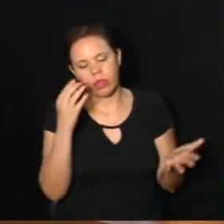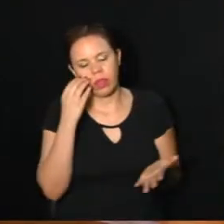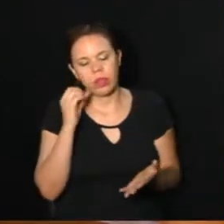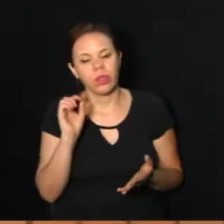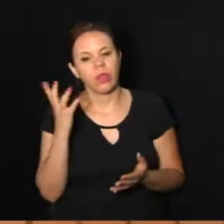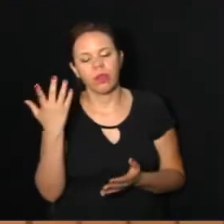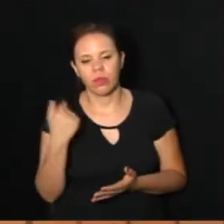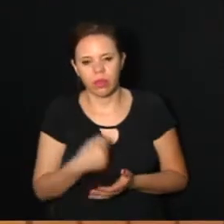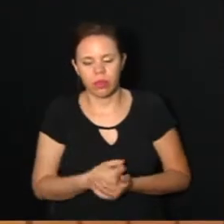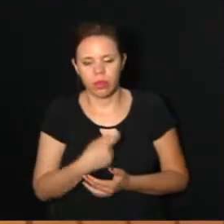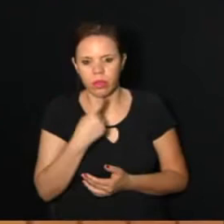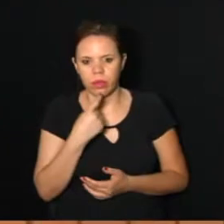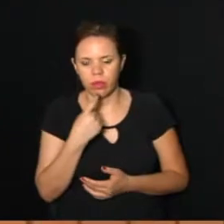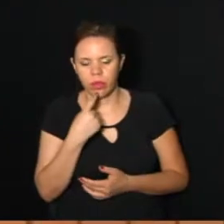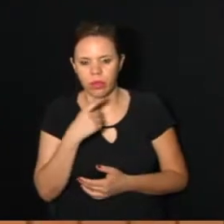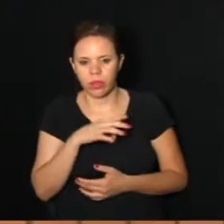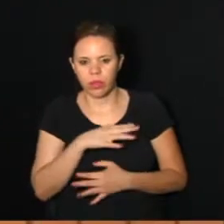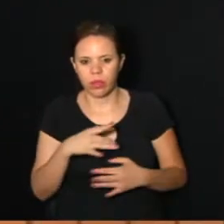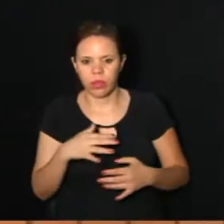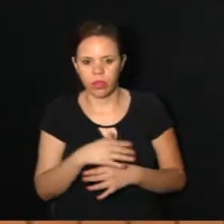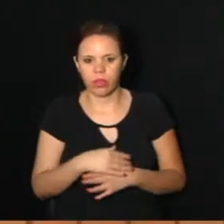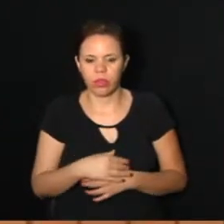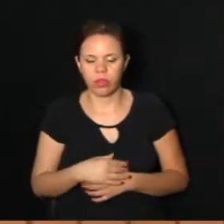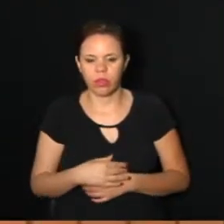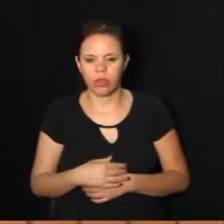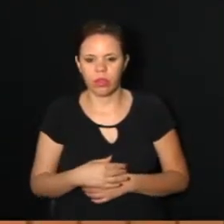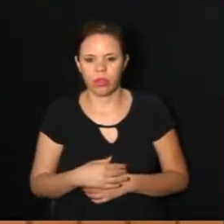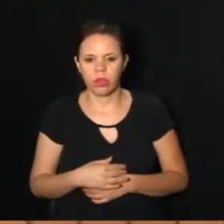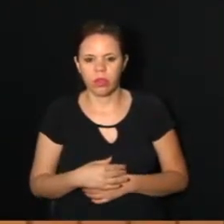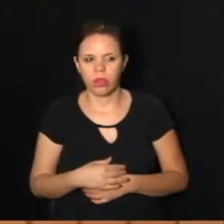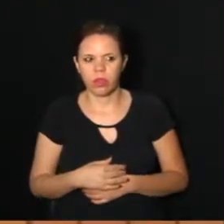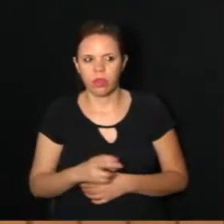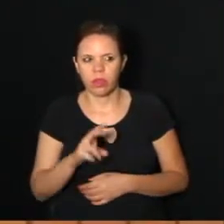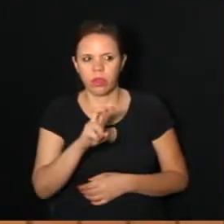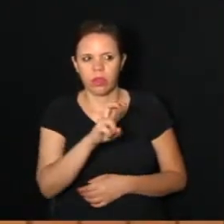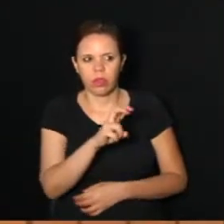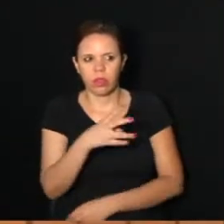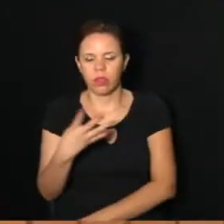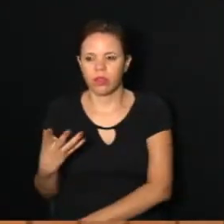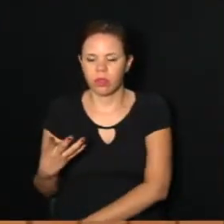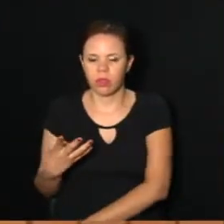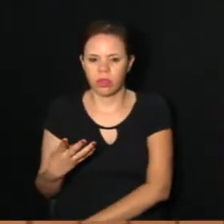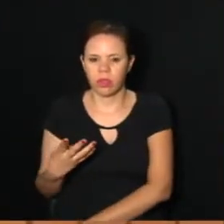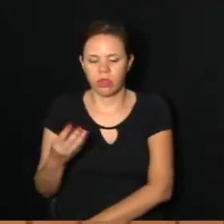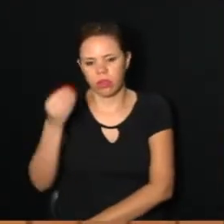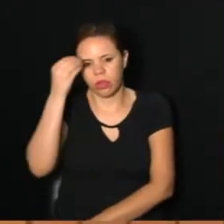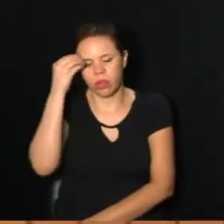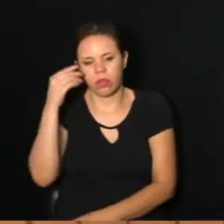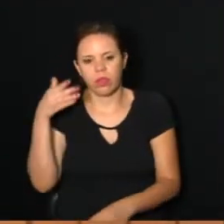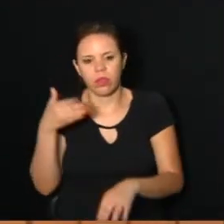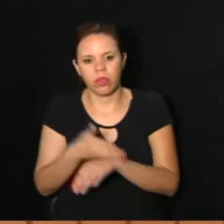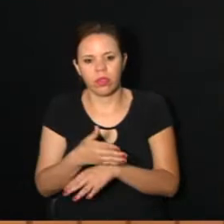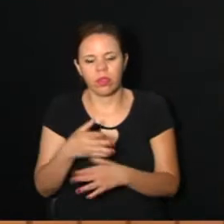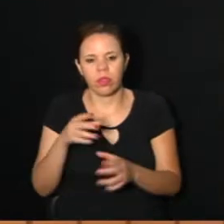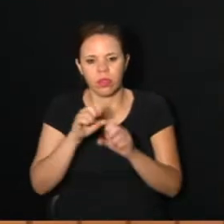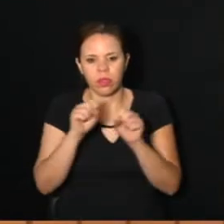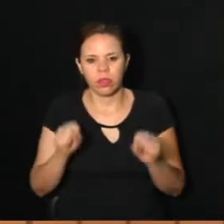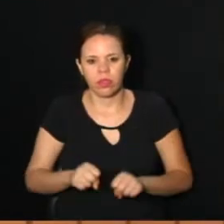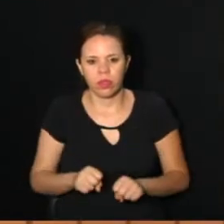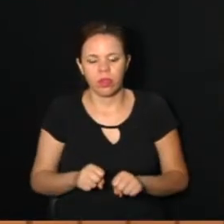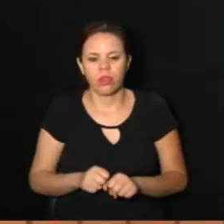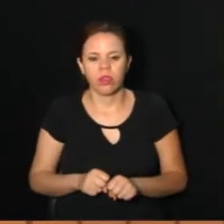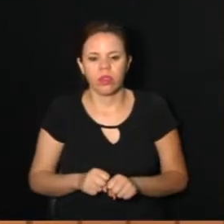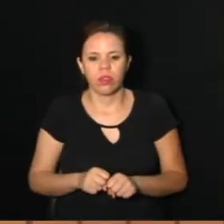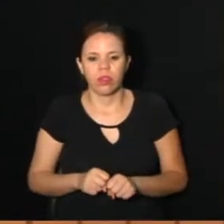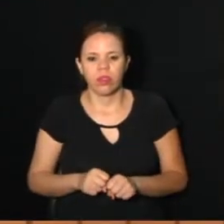foi o seguinte: Campinas foi a cidade 64ª, se não falha a memória, a ingressar com o sistema consolidado com o governo do Estado.